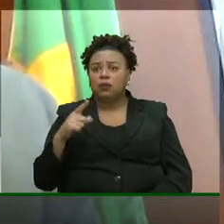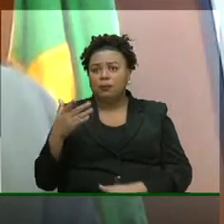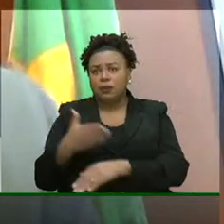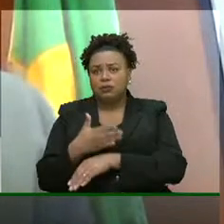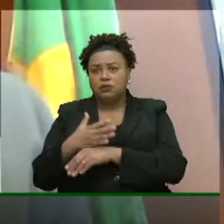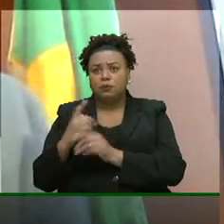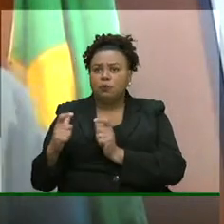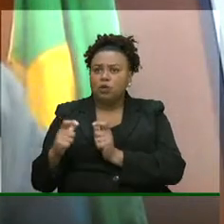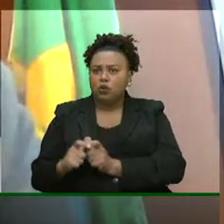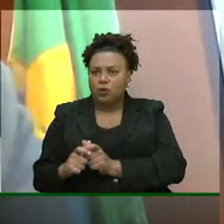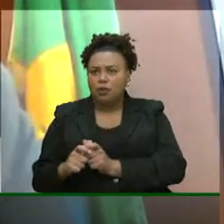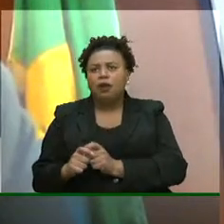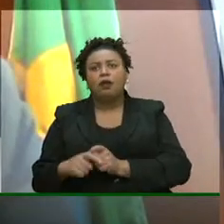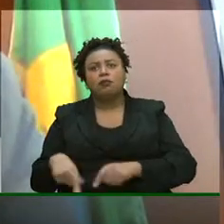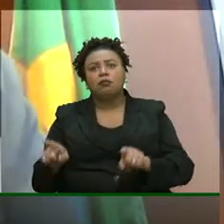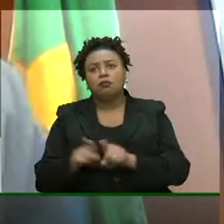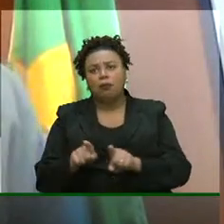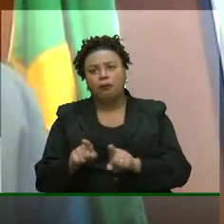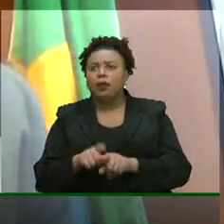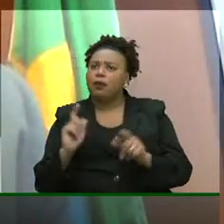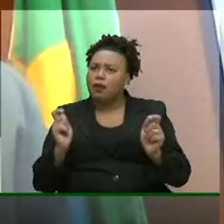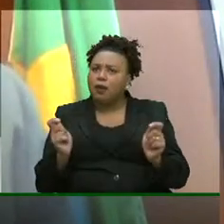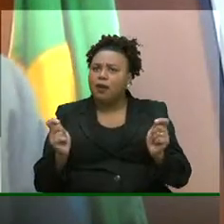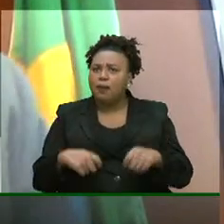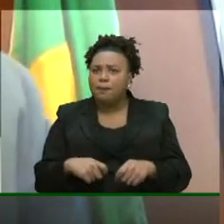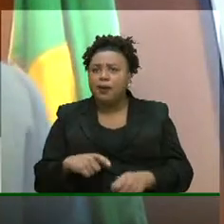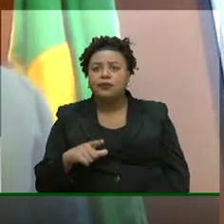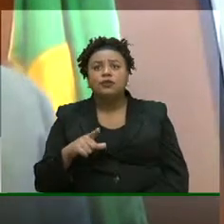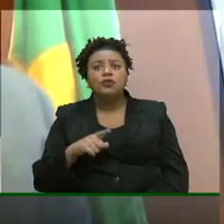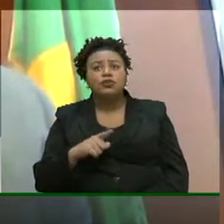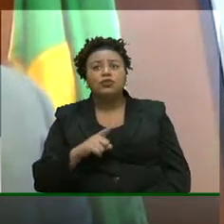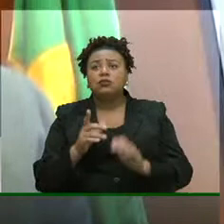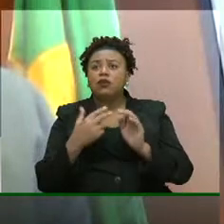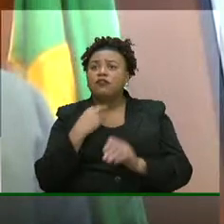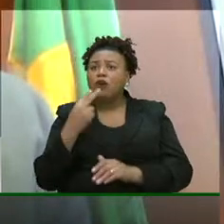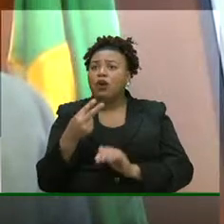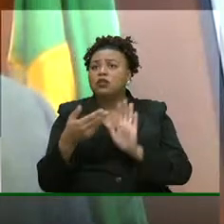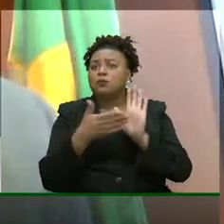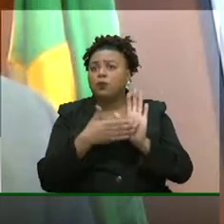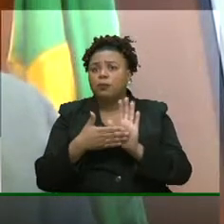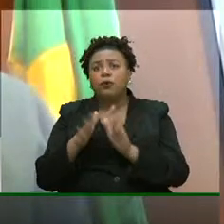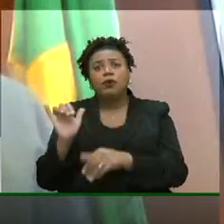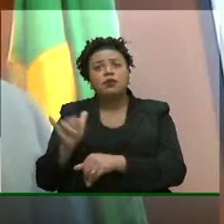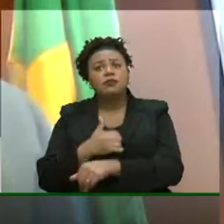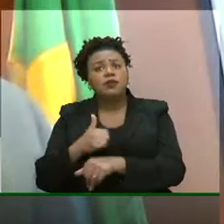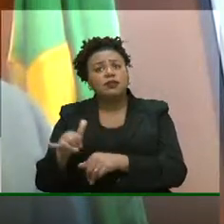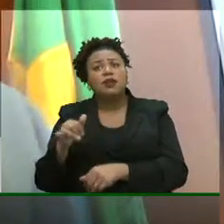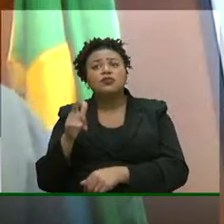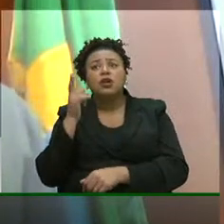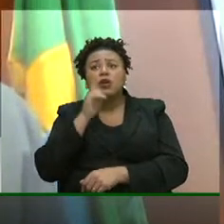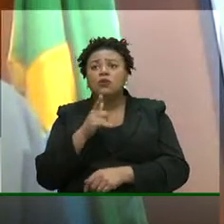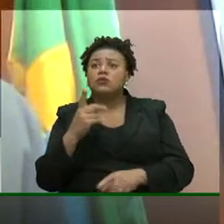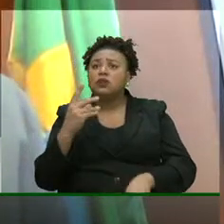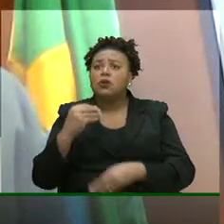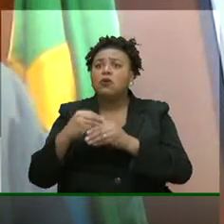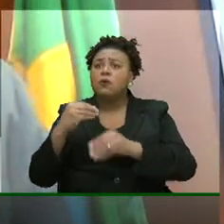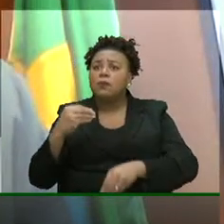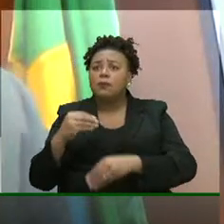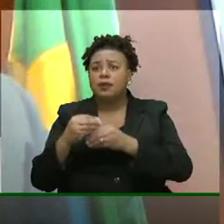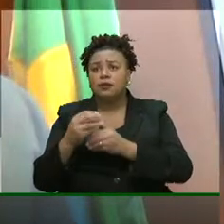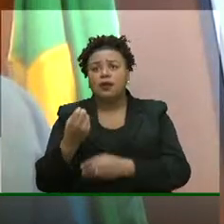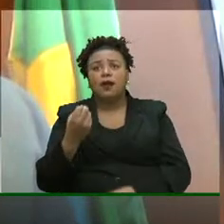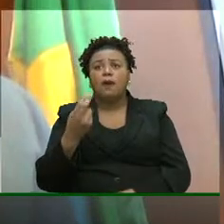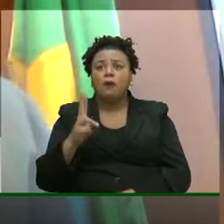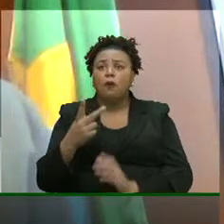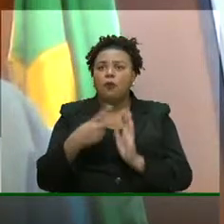minoria sejam também capazes de propor medidas que busquem complementar